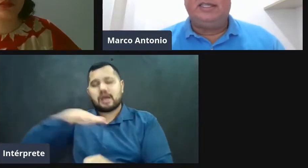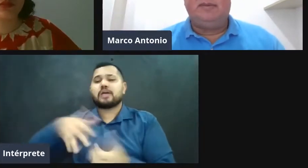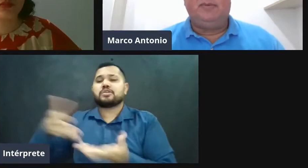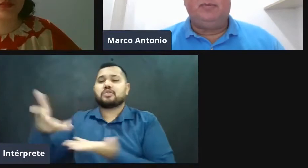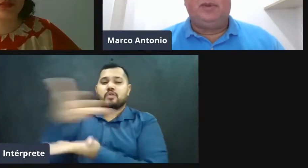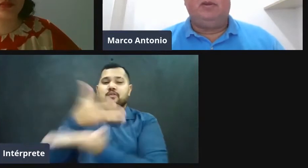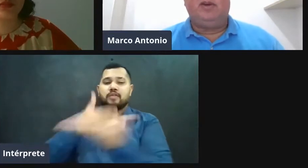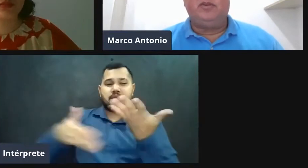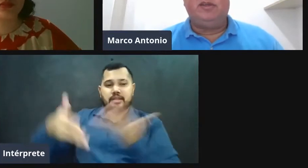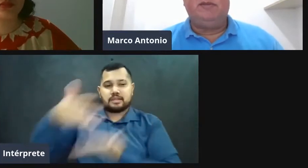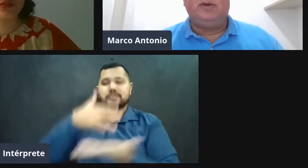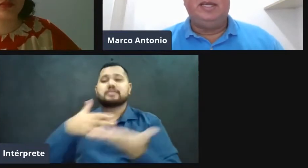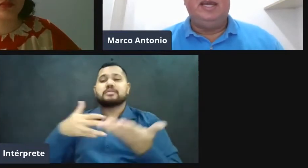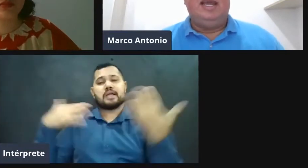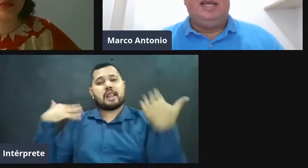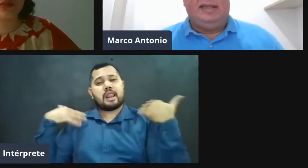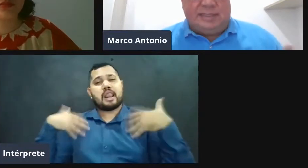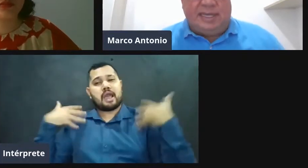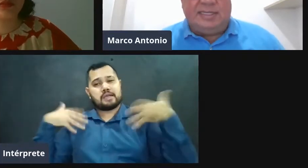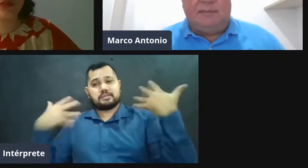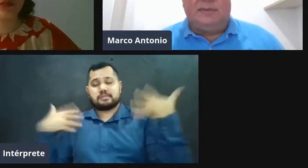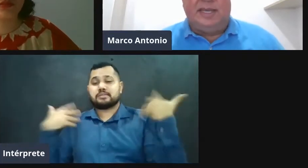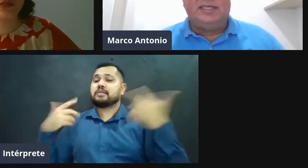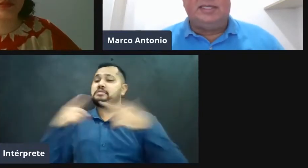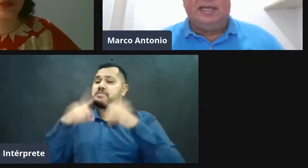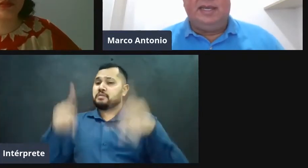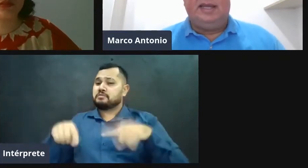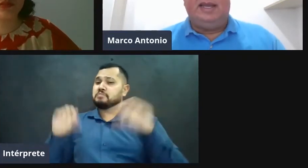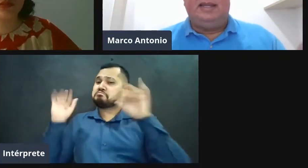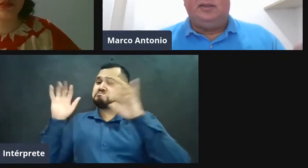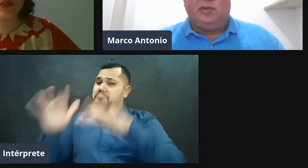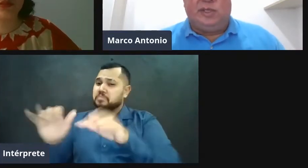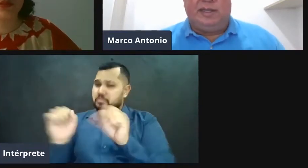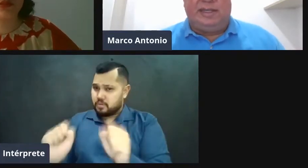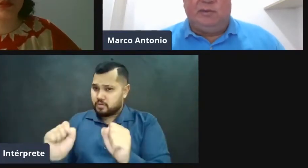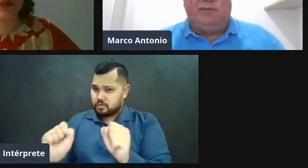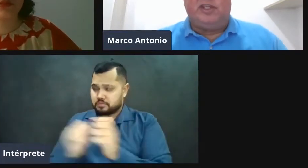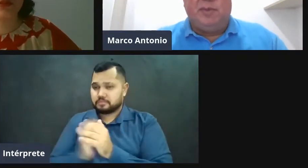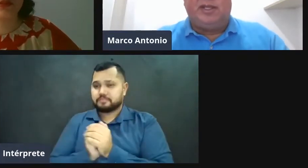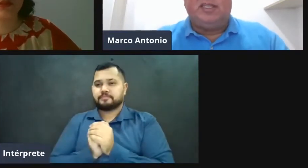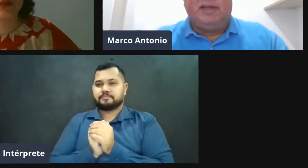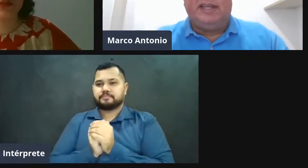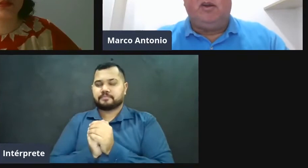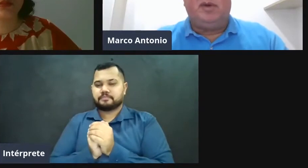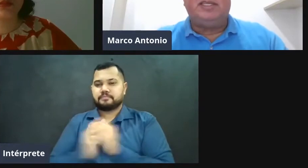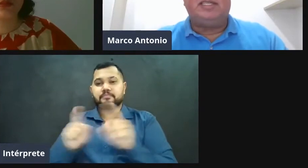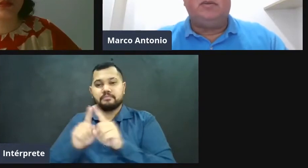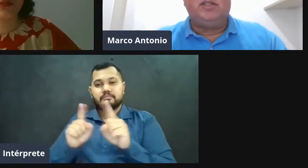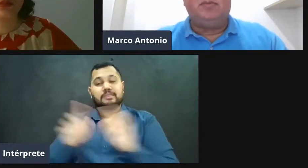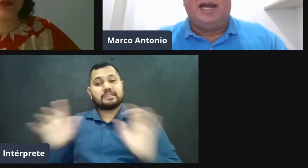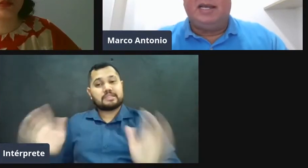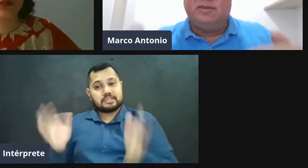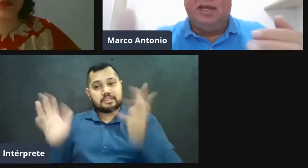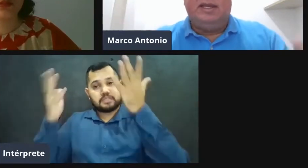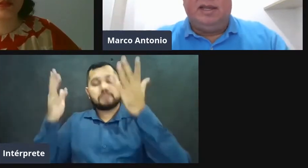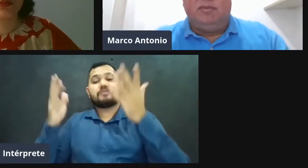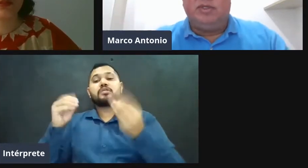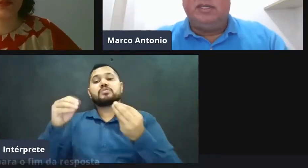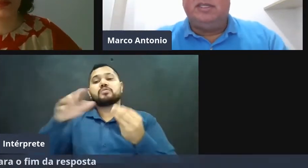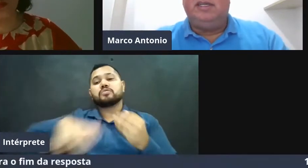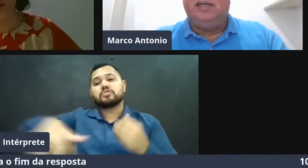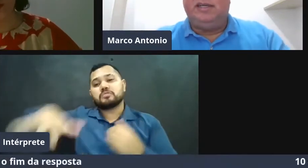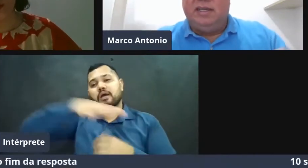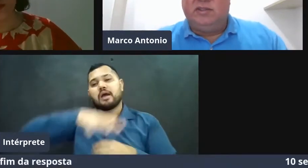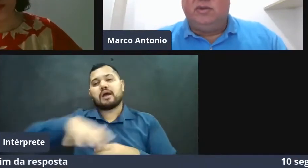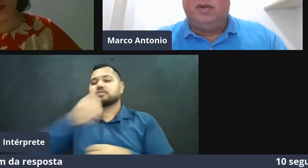confraternização e de lazer para nós, todos os servidores. Sem dizer que do investimento que a gente vai ter na humanização dos espaços,